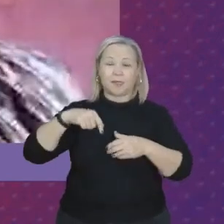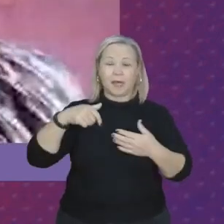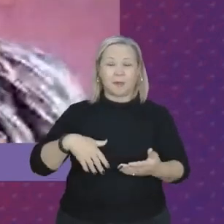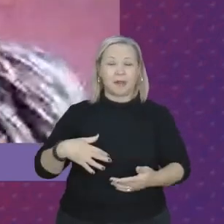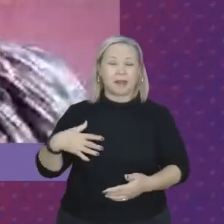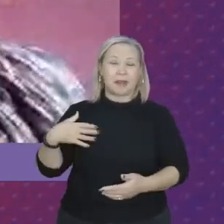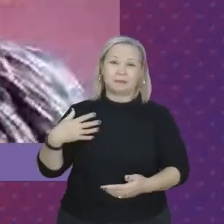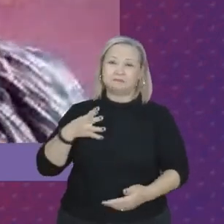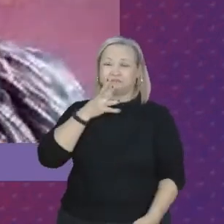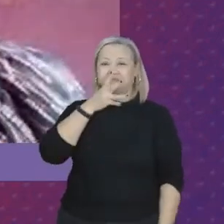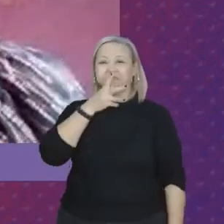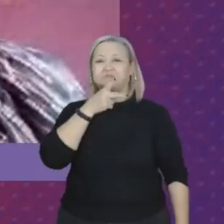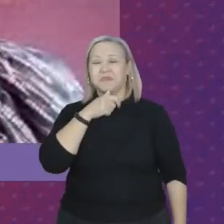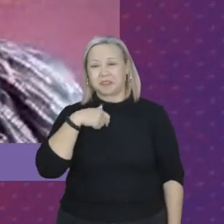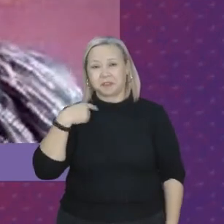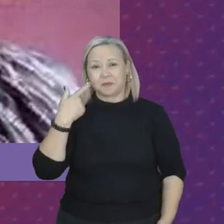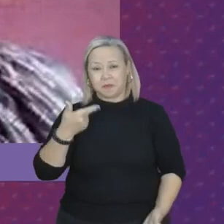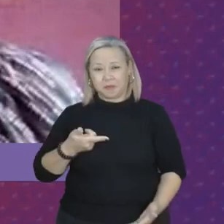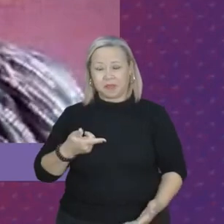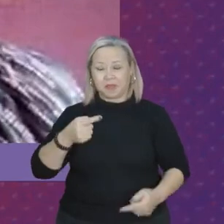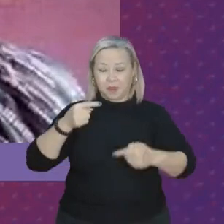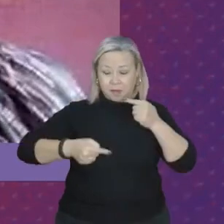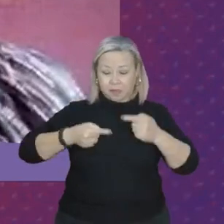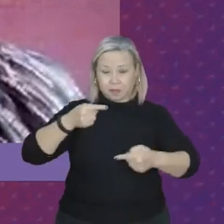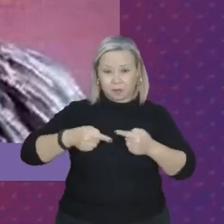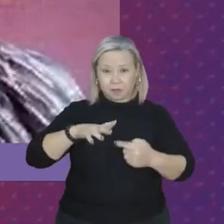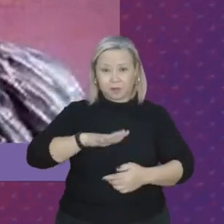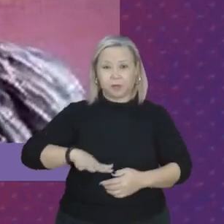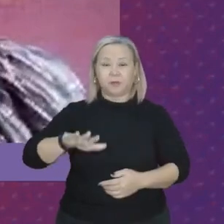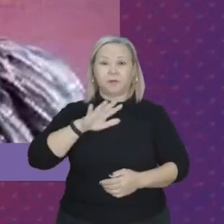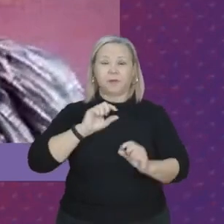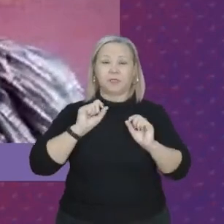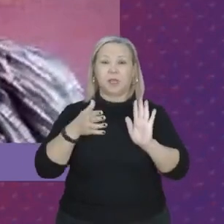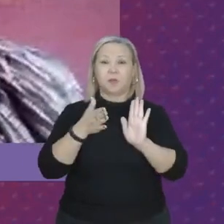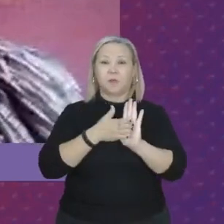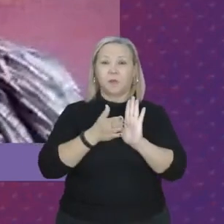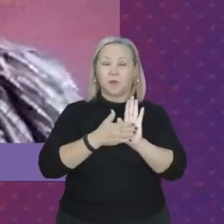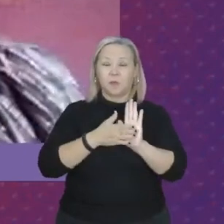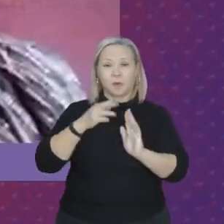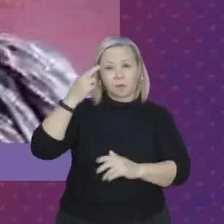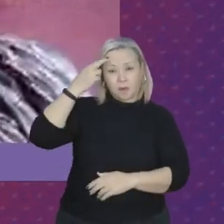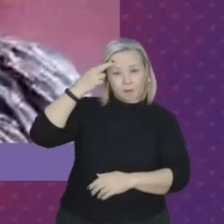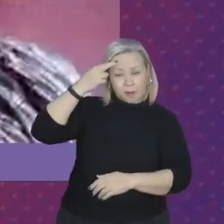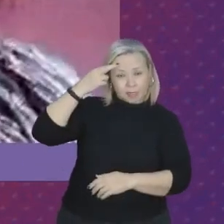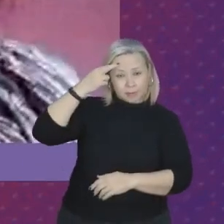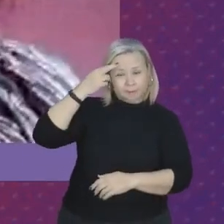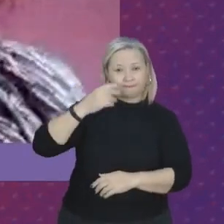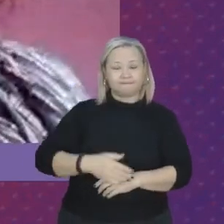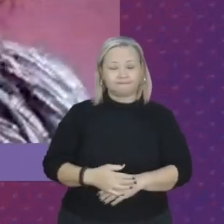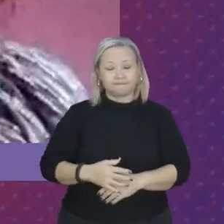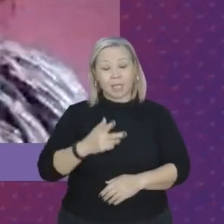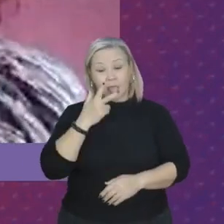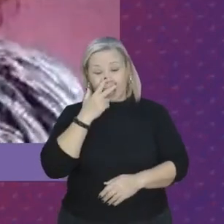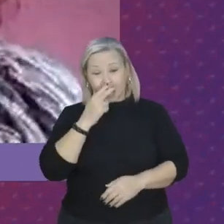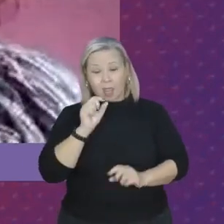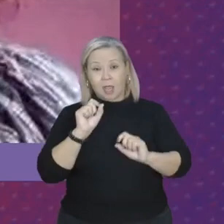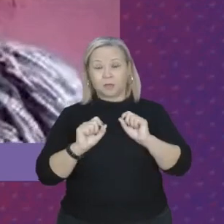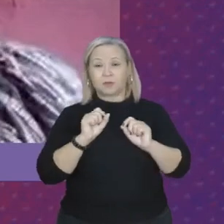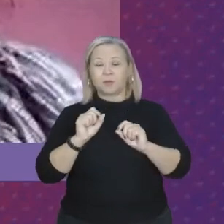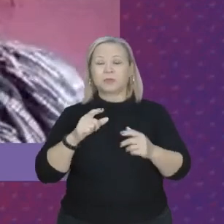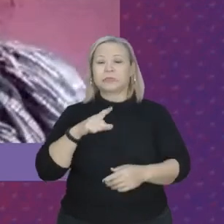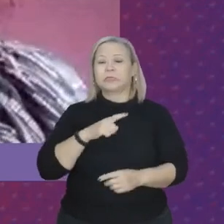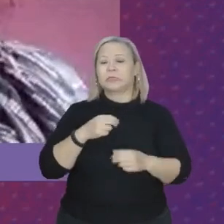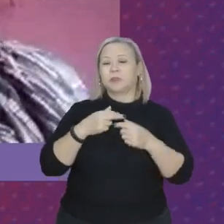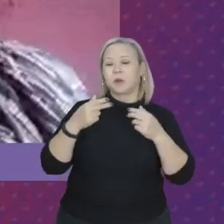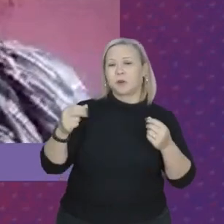tempo para discutir com vocês e para propor algumas reflexões. Eu acho que se tem uma coisa que a